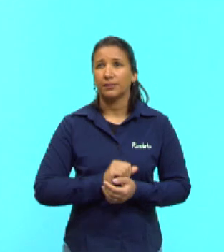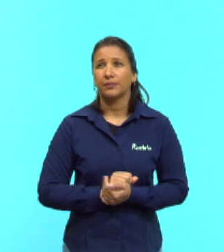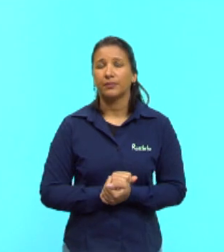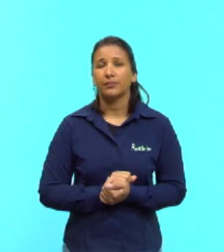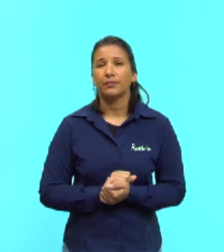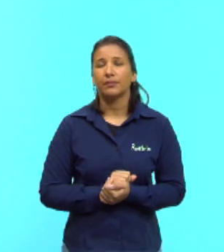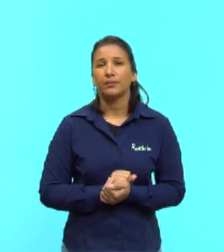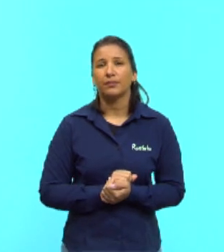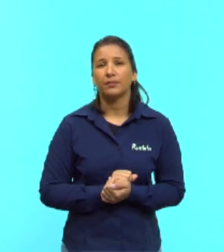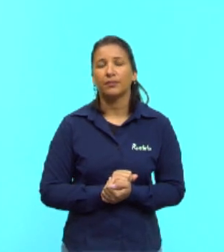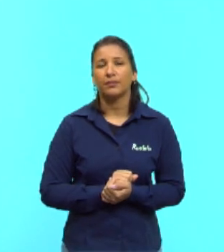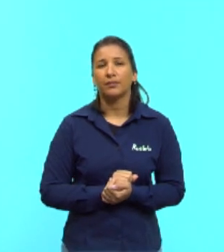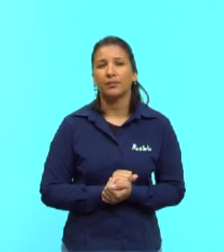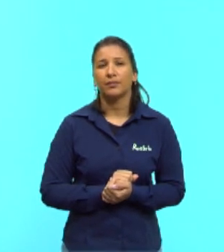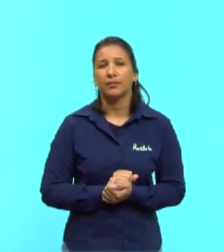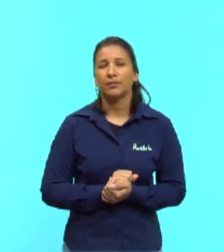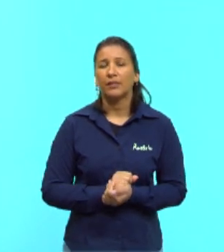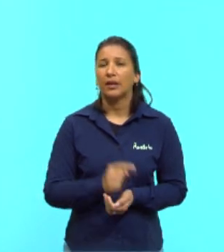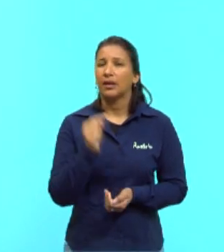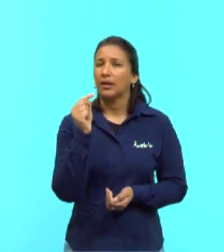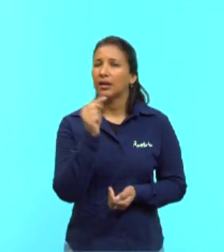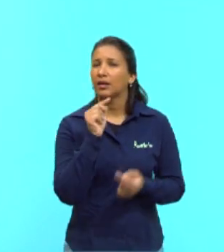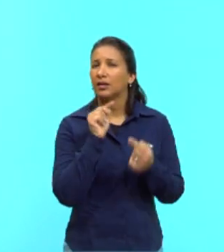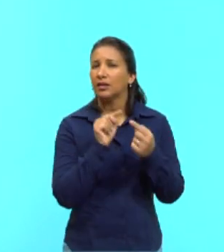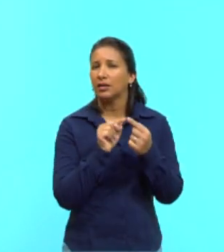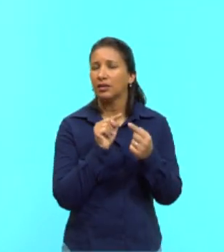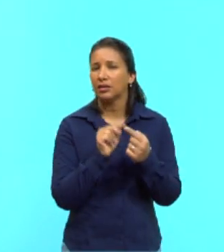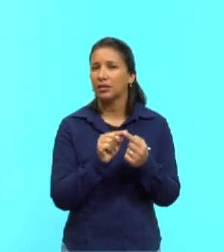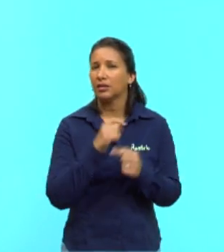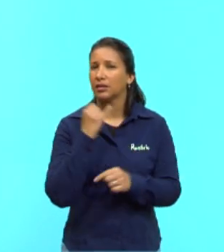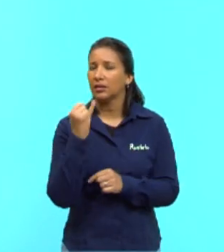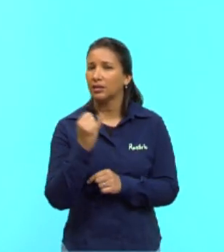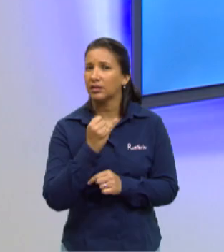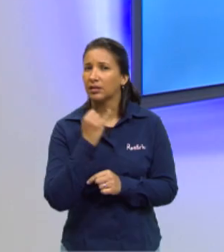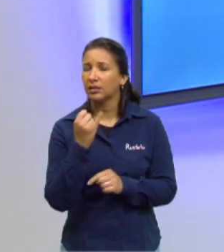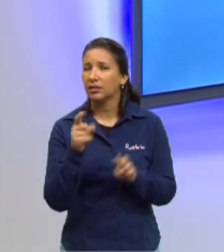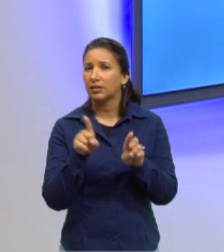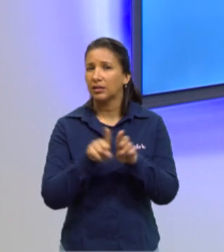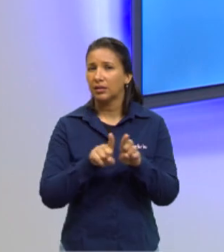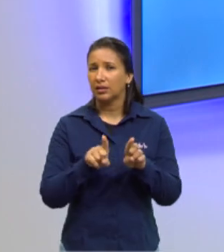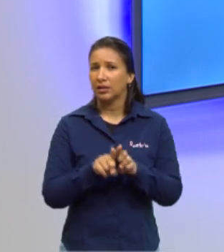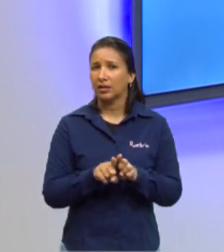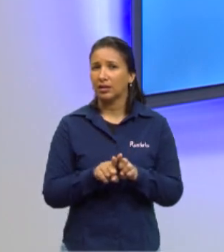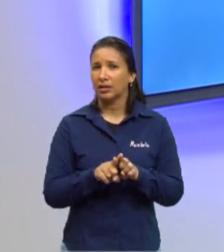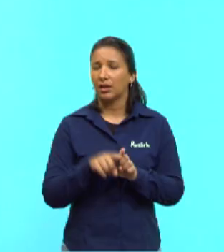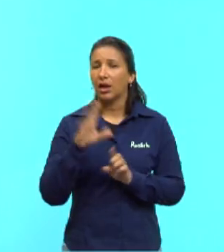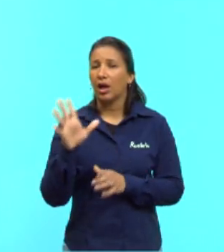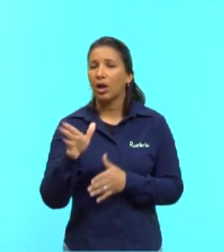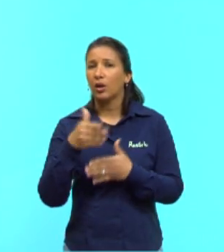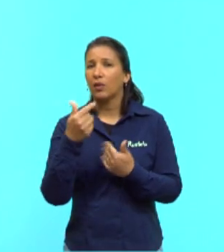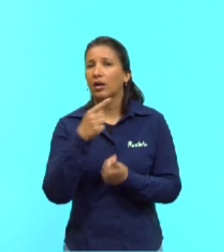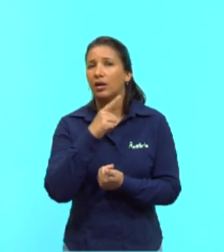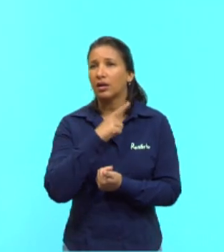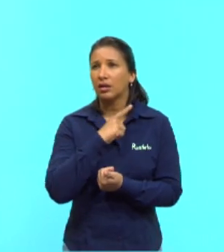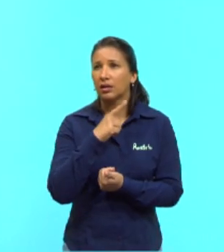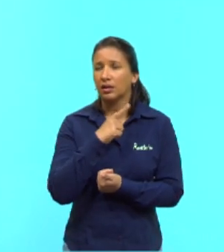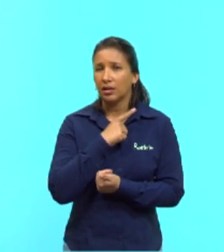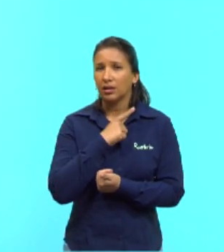12, certo? Nesse caso, aqui é uma coisa importante que tem. Quando eu tenho